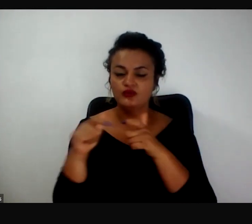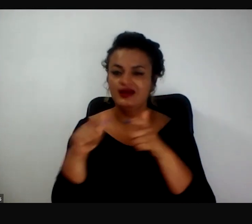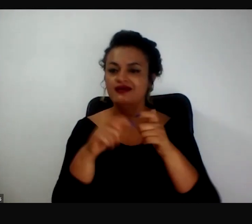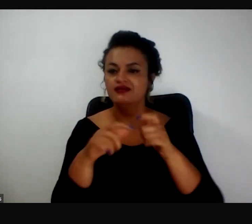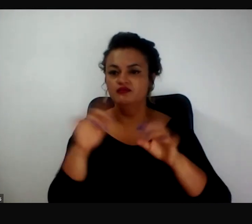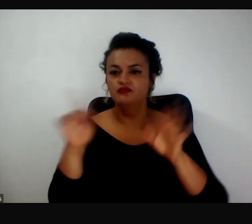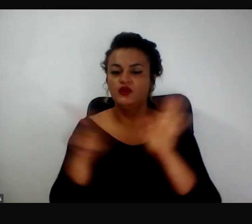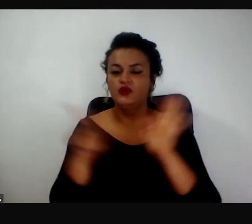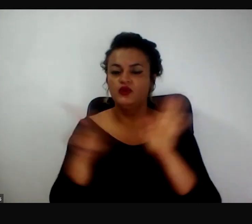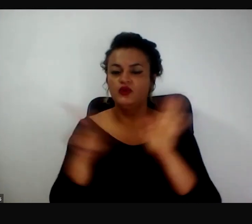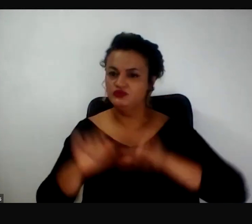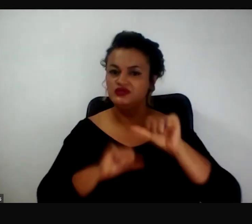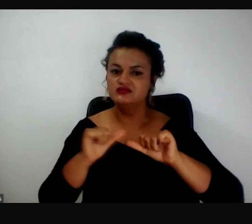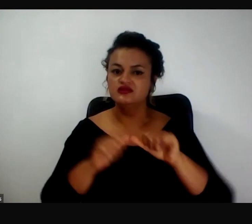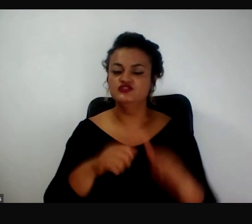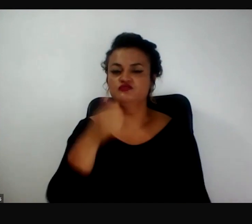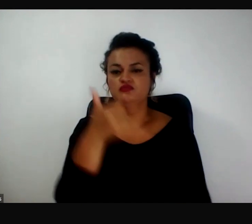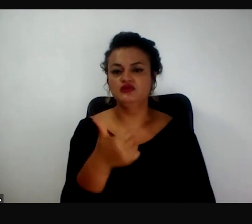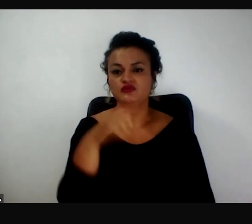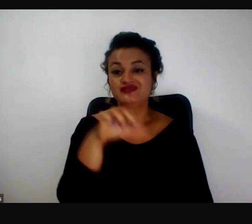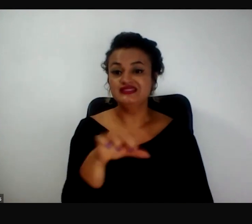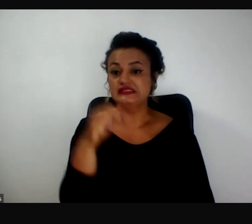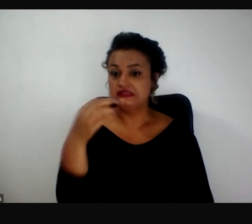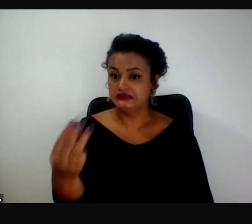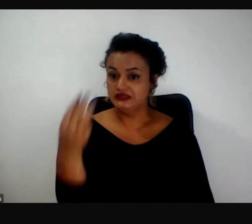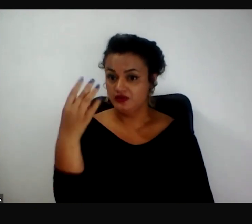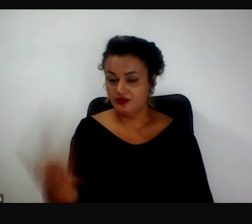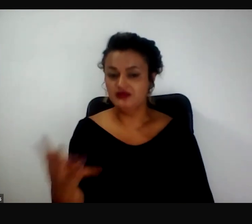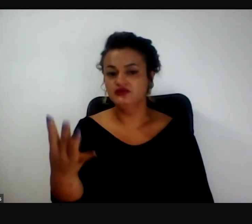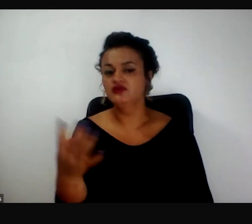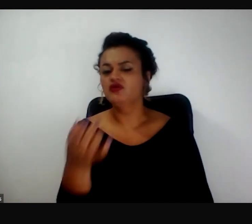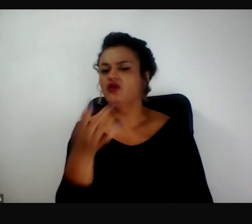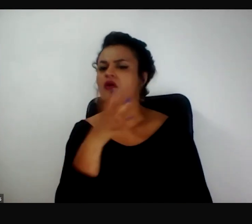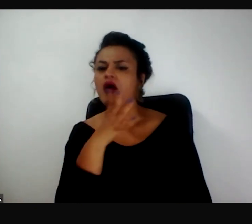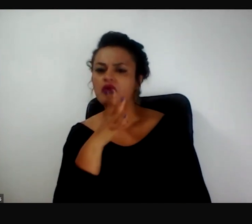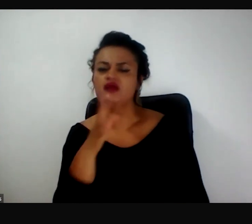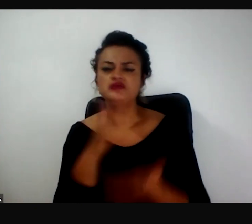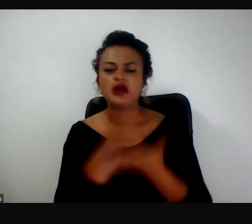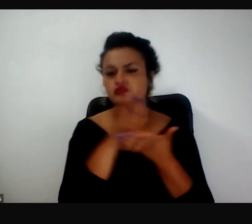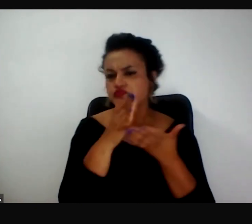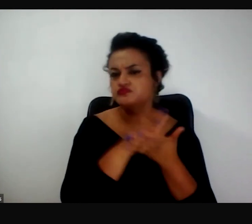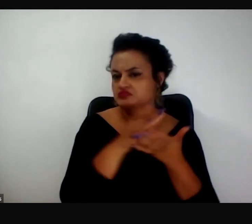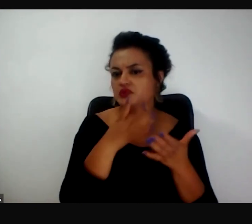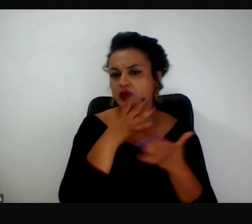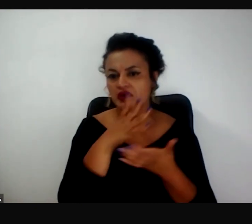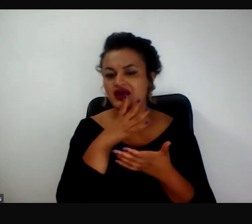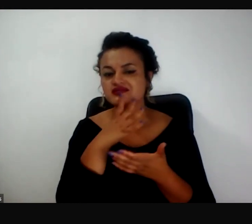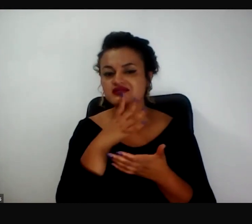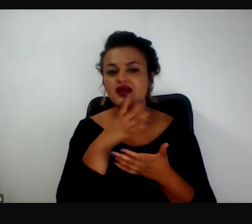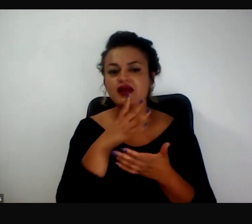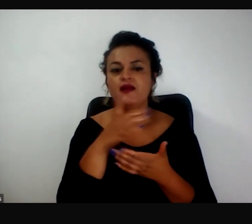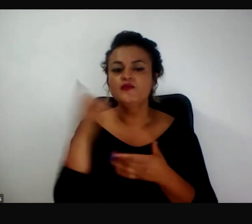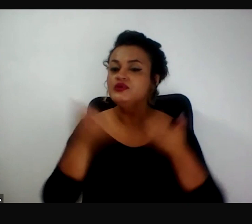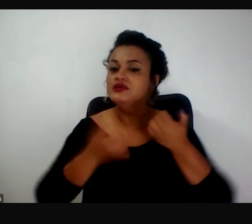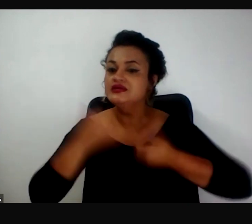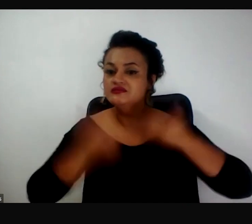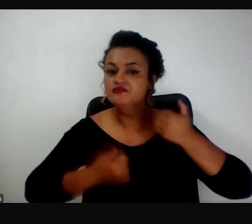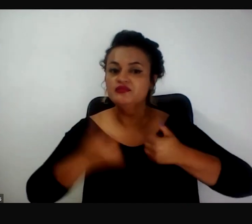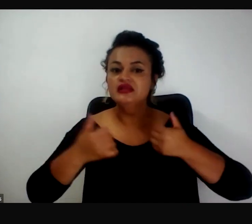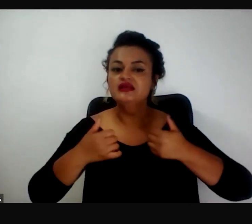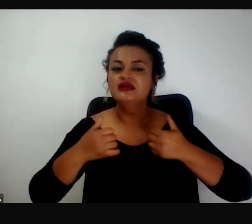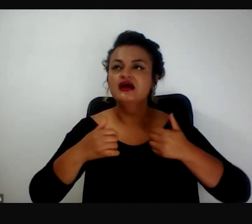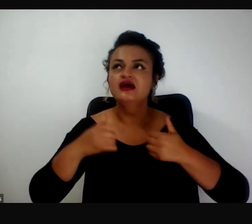de 1974, já reconhece alguma coisa mais, porque fala de certa